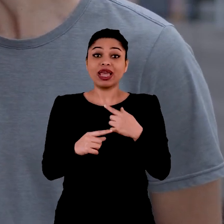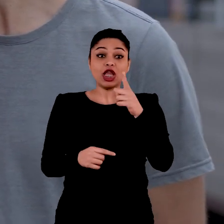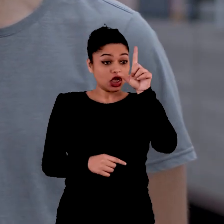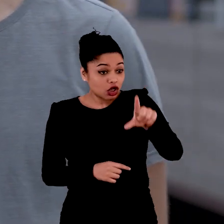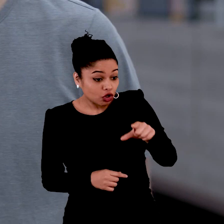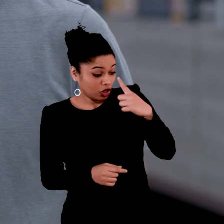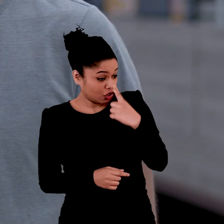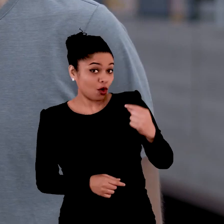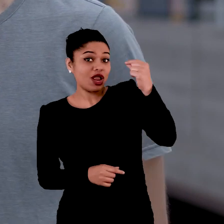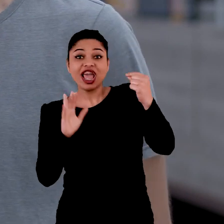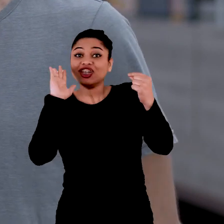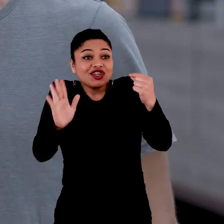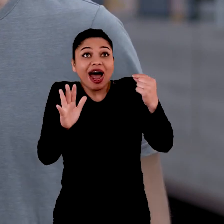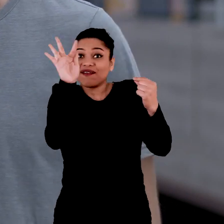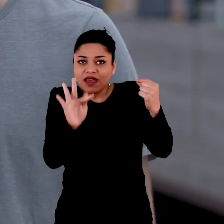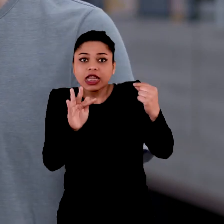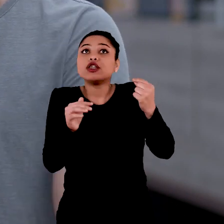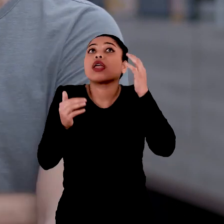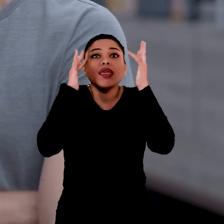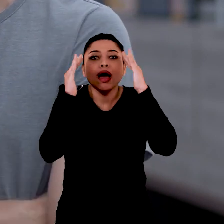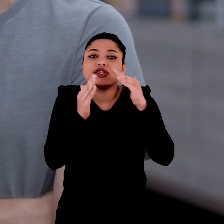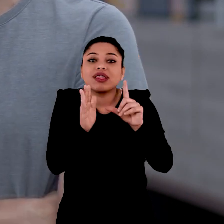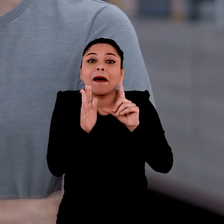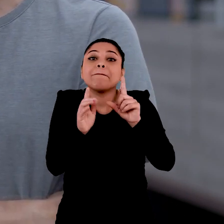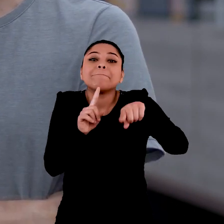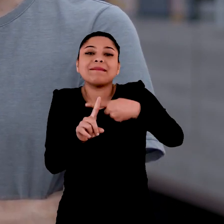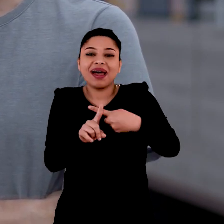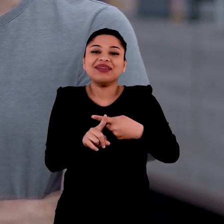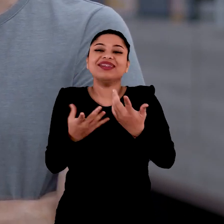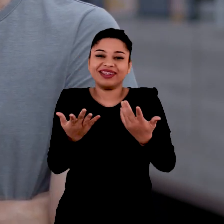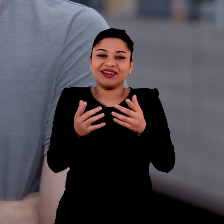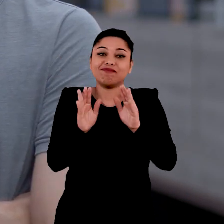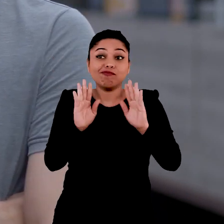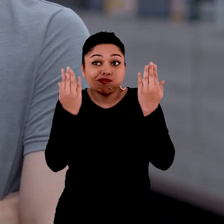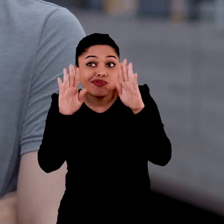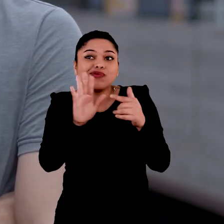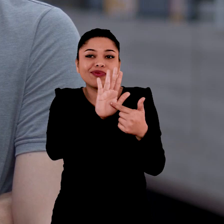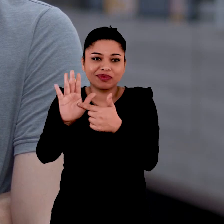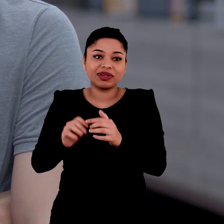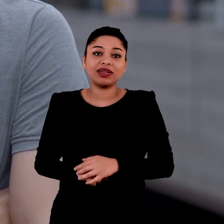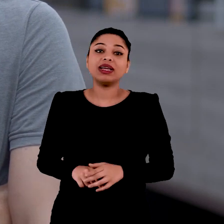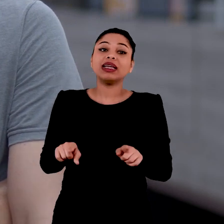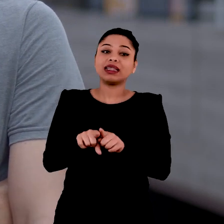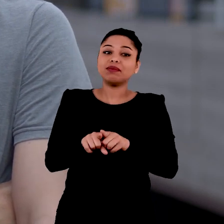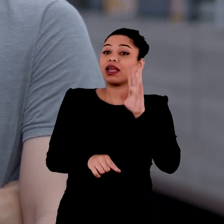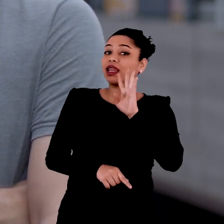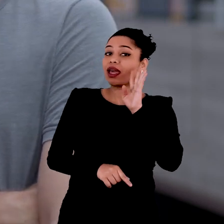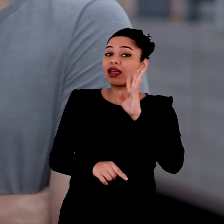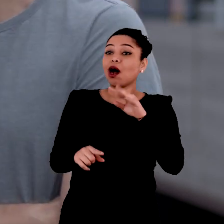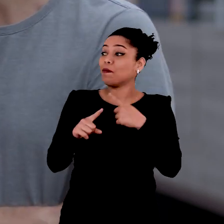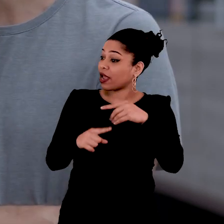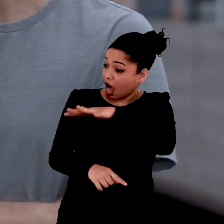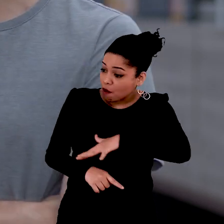um espaço tão multidisciplinar, né? Que tem premiação de arte, de design, então acho que dá uma visibilidade